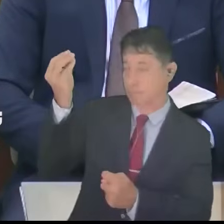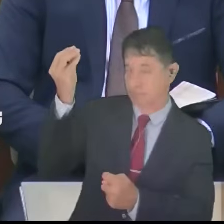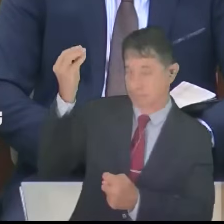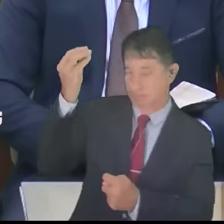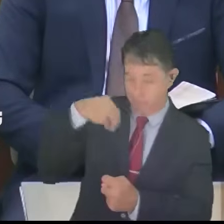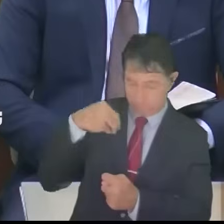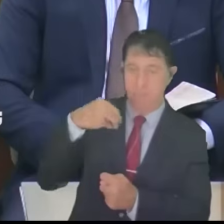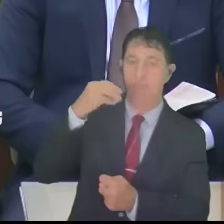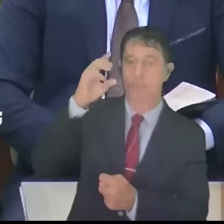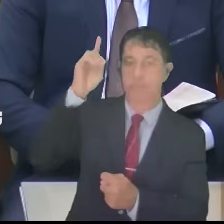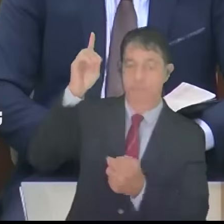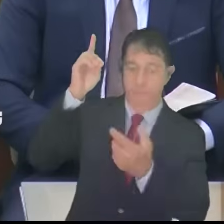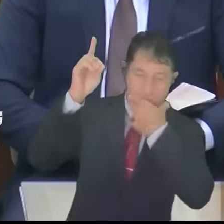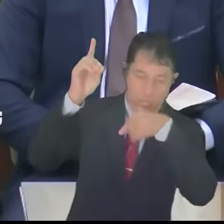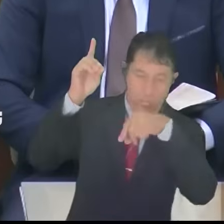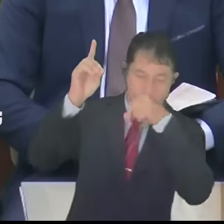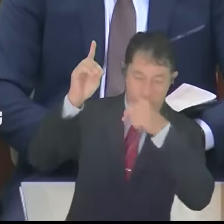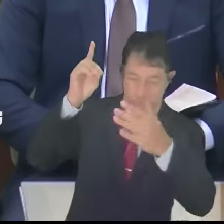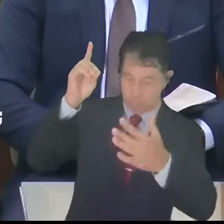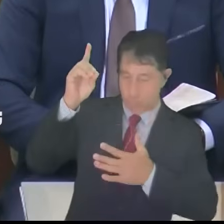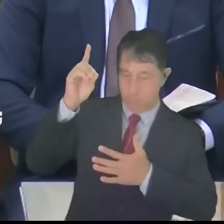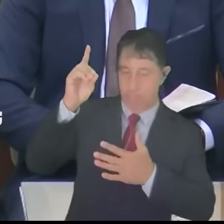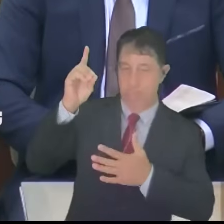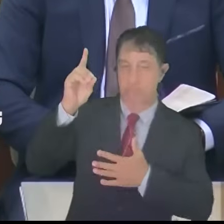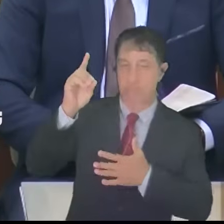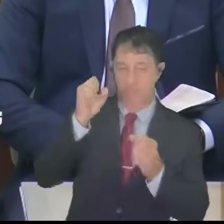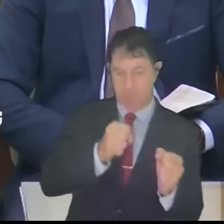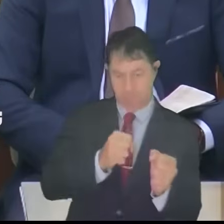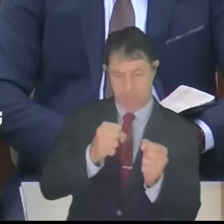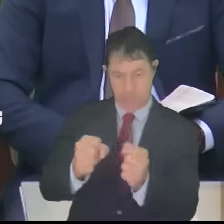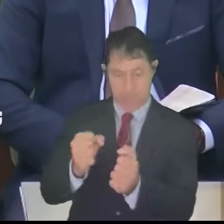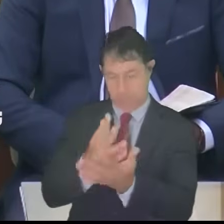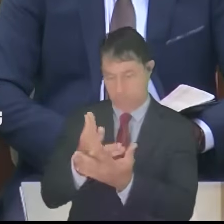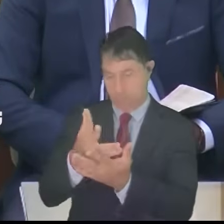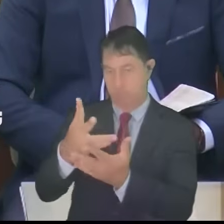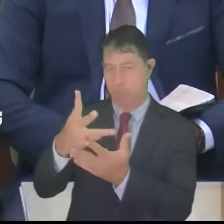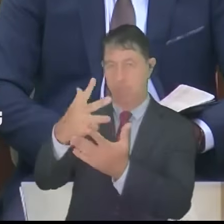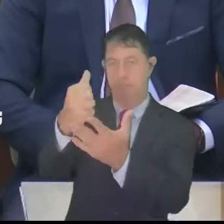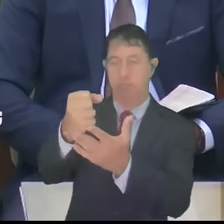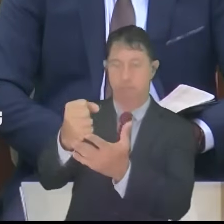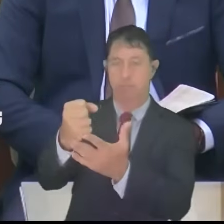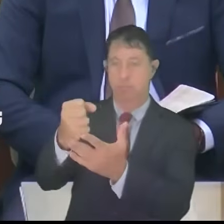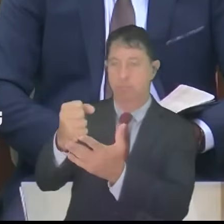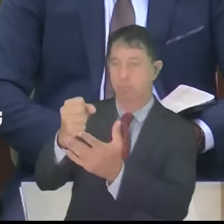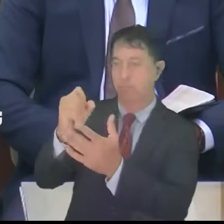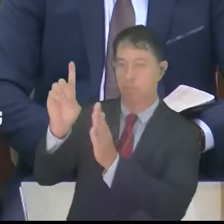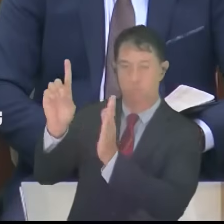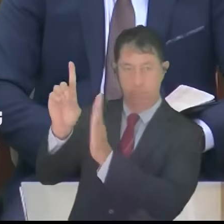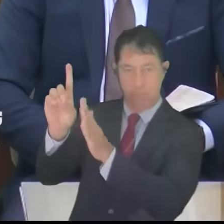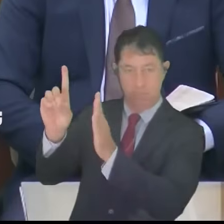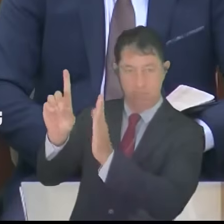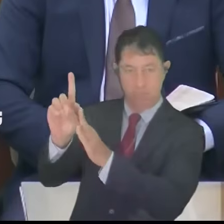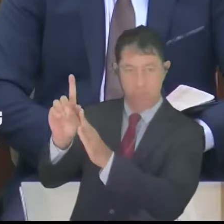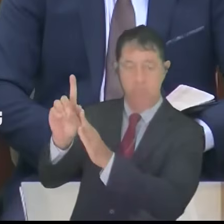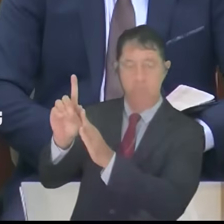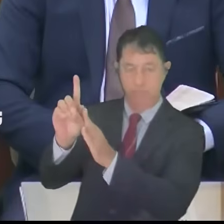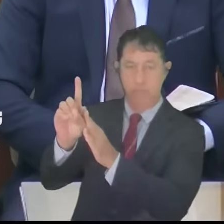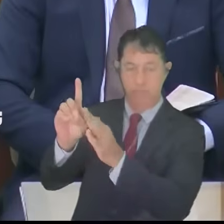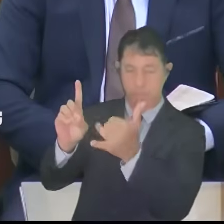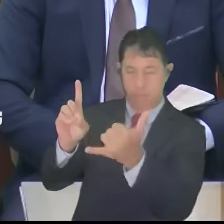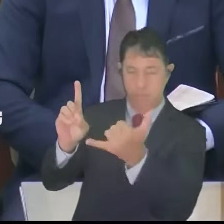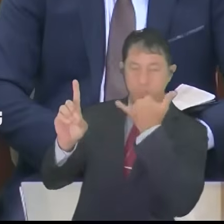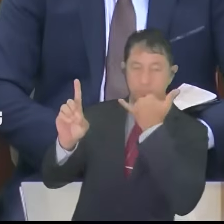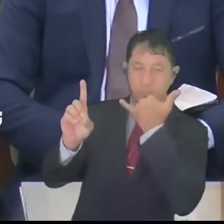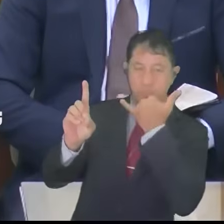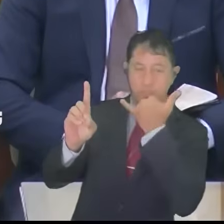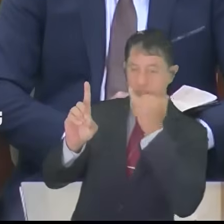Pai. O poder de salvar está na mão de Jesus. O poder de perdoar pecado está na mão de Jesus. O